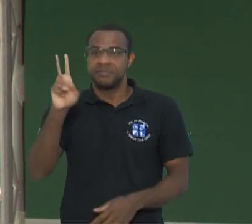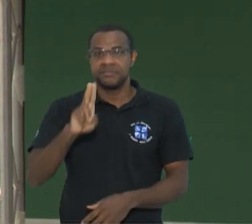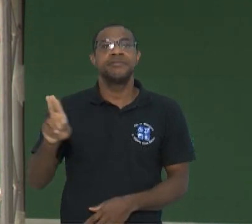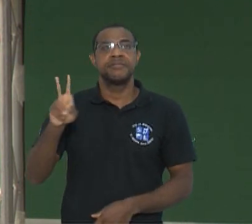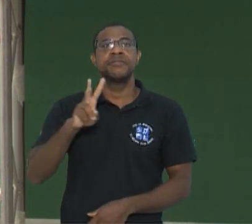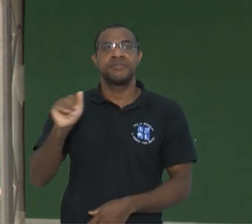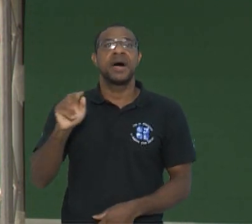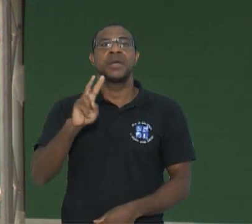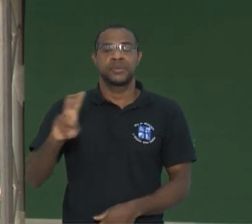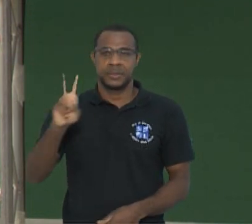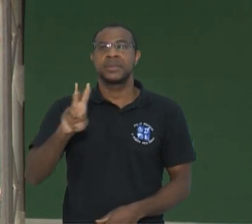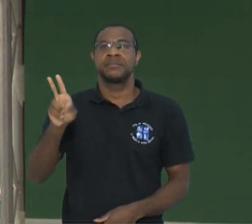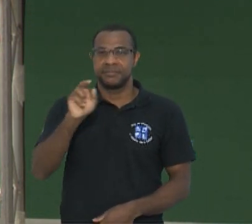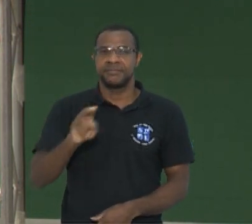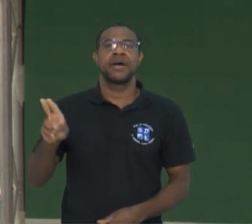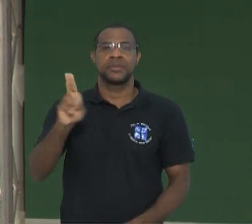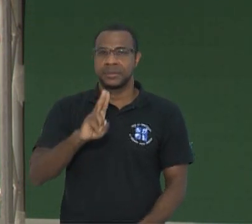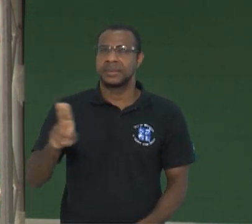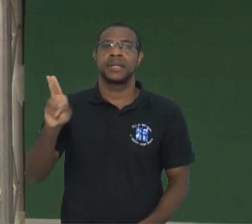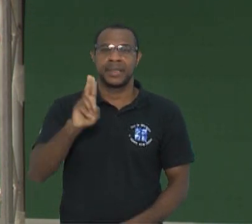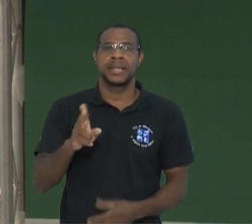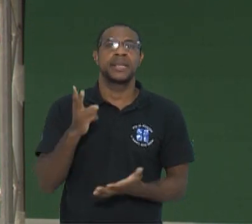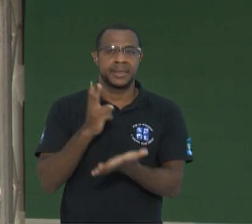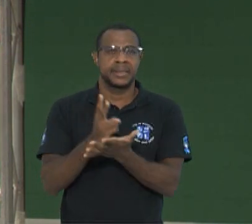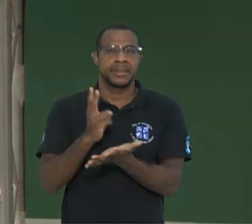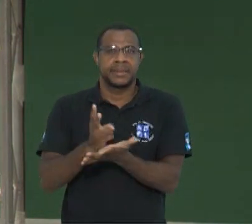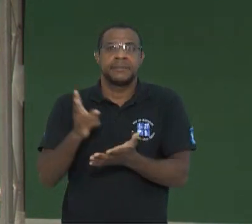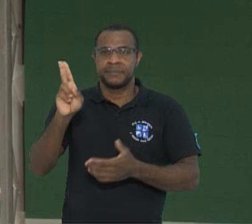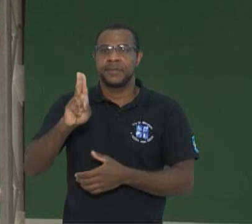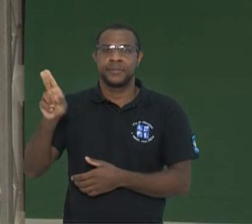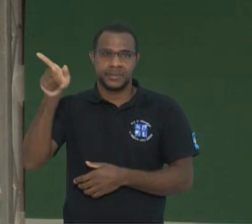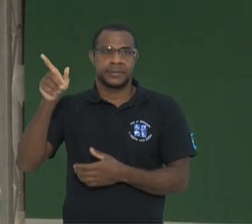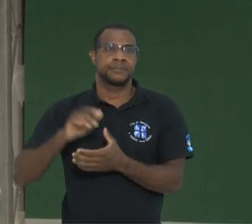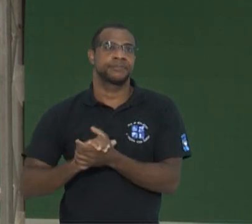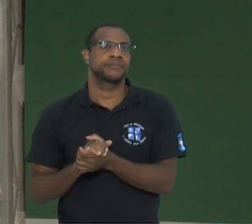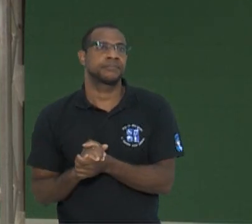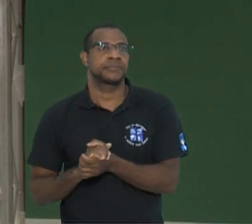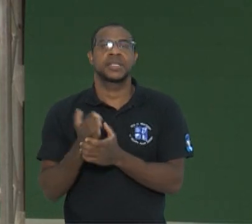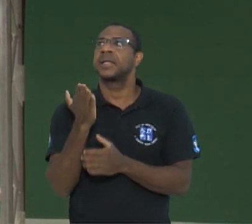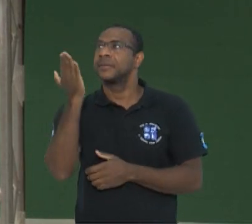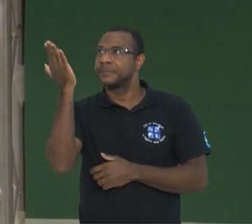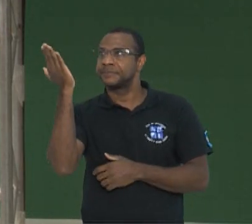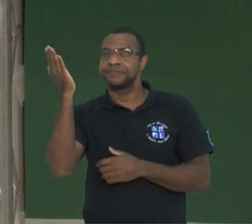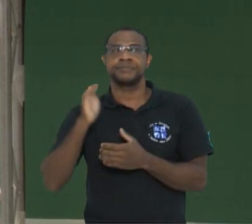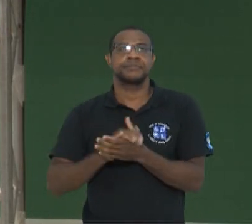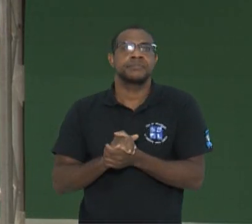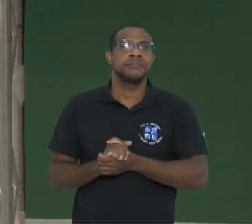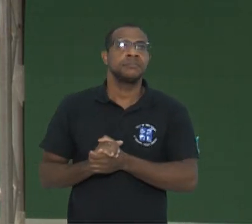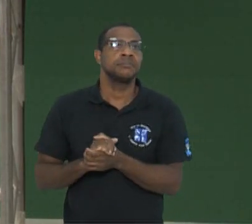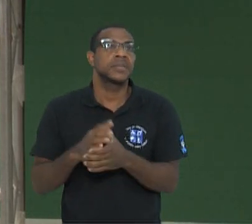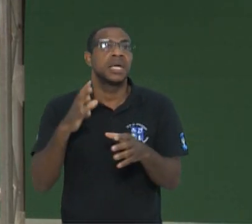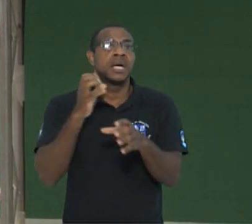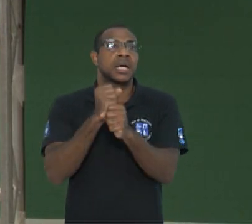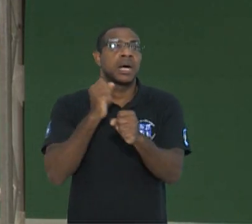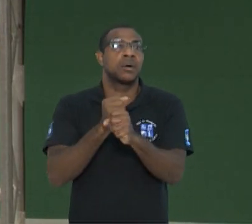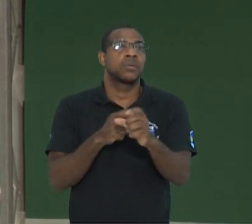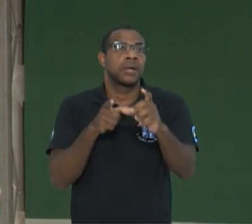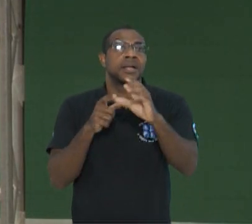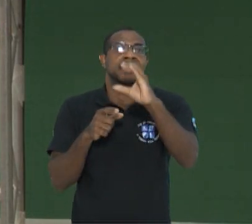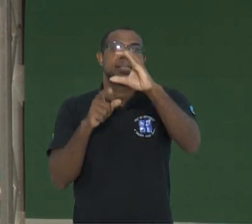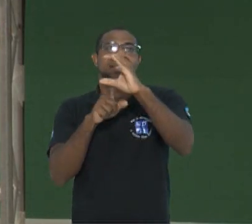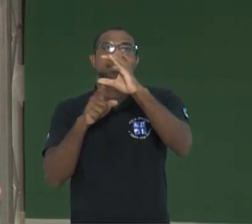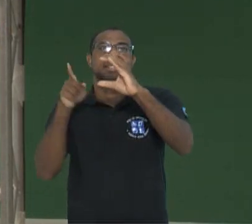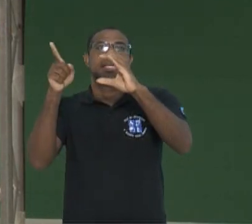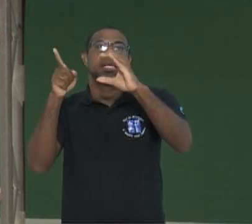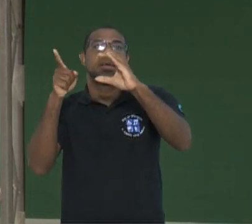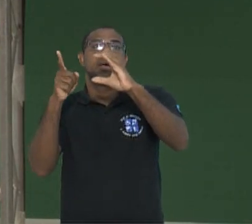usa muito e em várias aplicações. Uma delas está aqui, a hipérbole. Então, o cálculo do C, como que eu vou